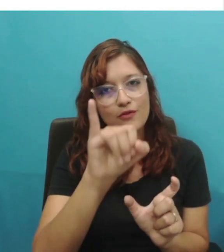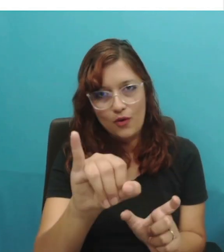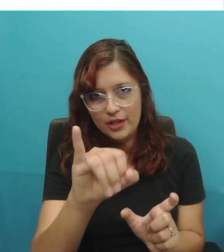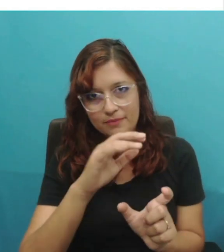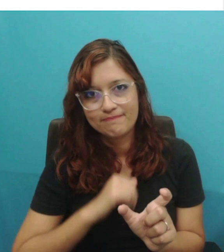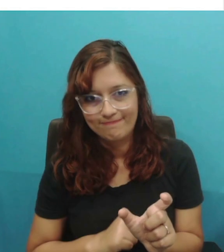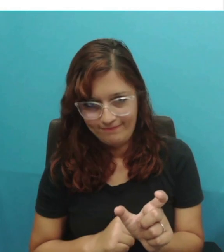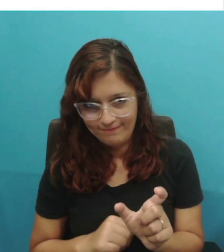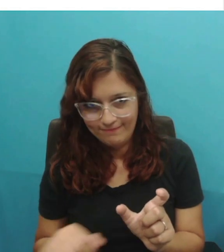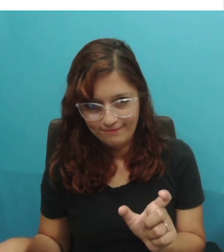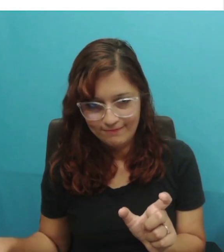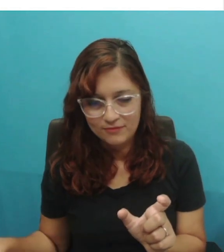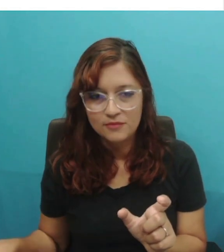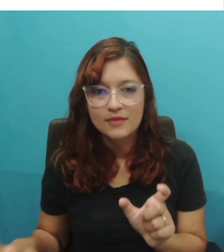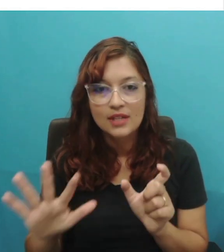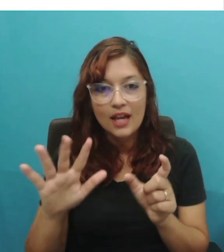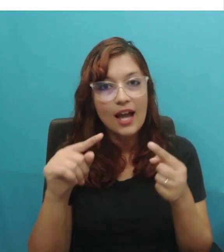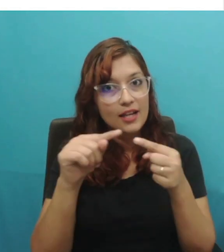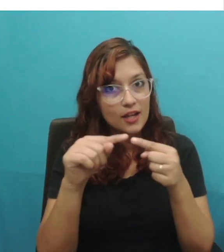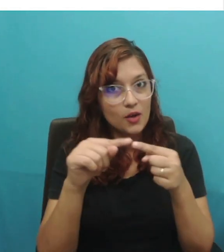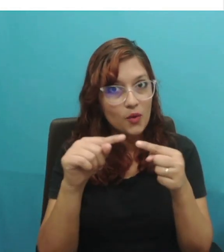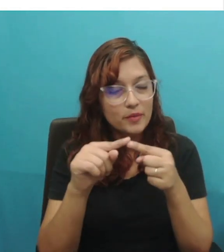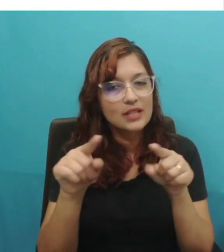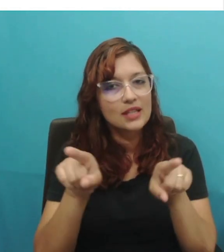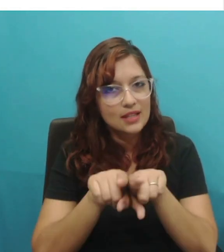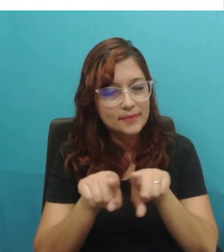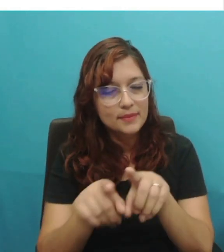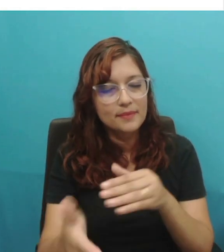eu vou usar a palavra foi,